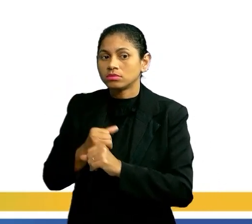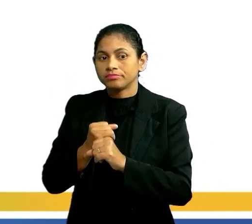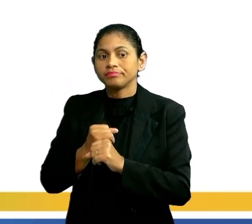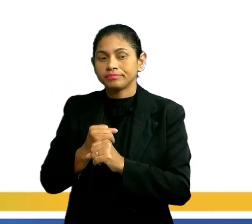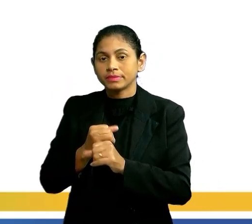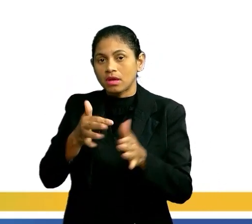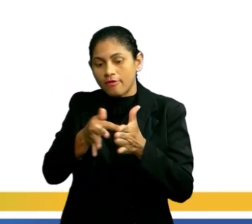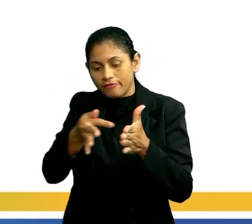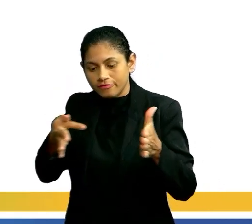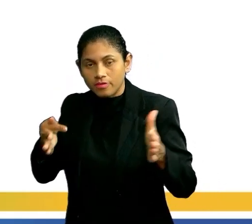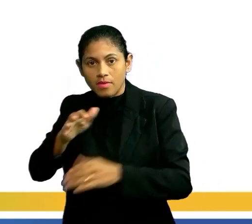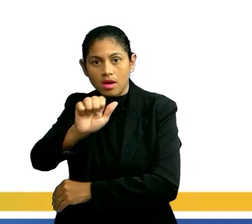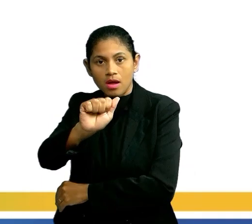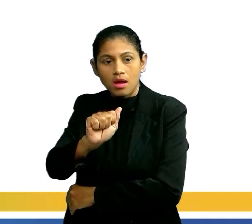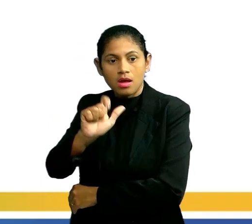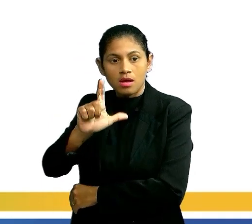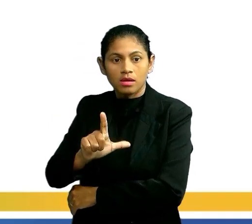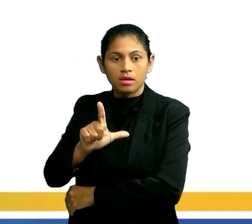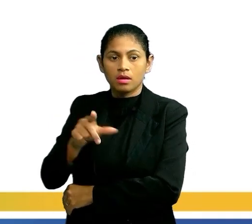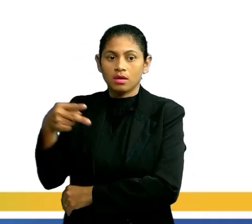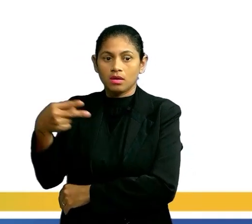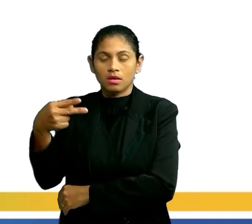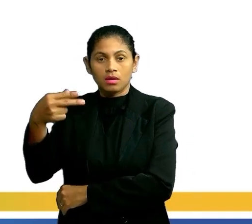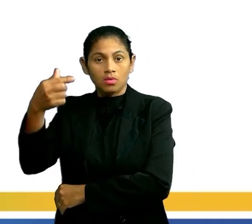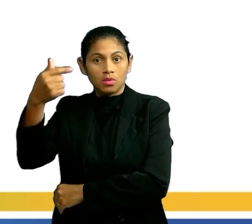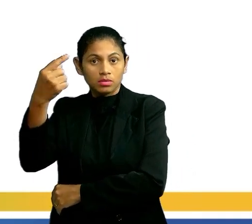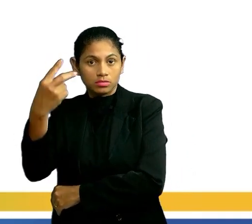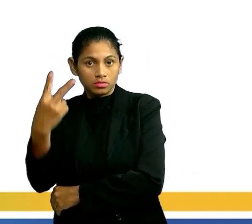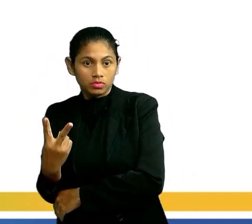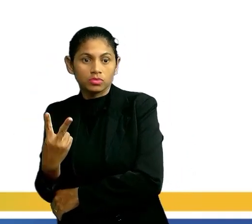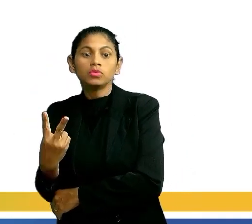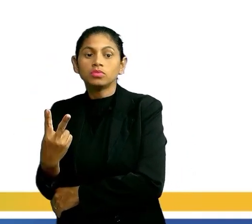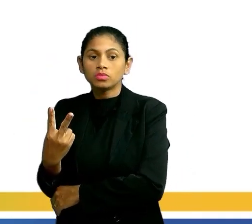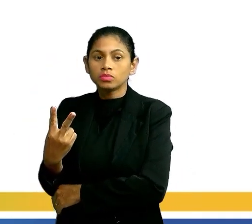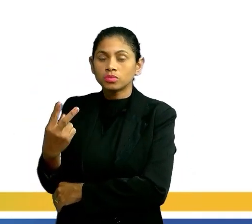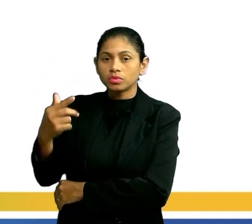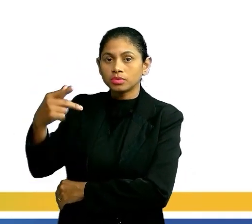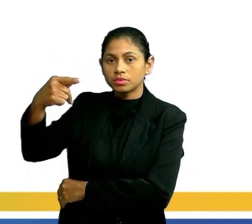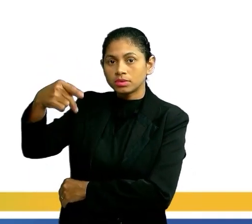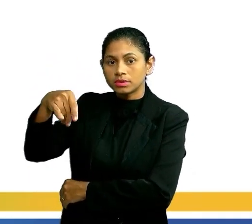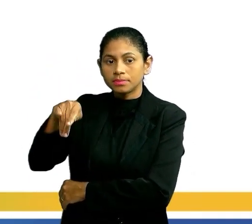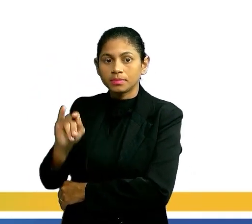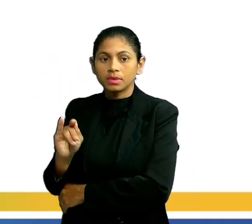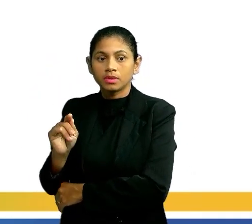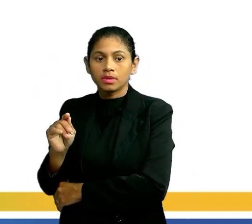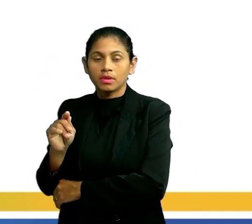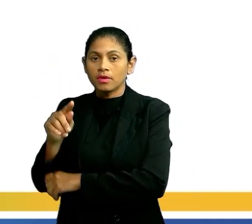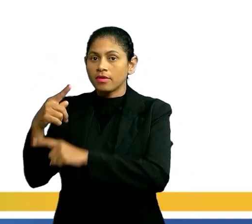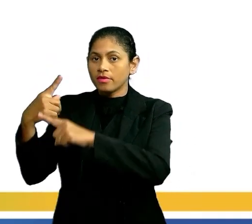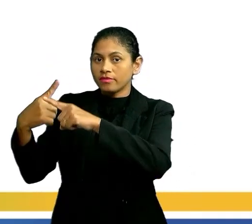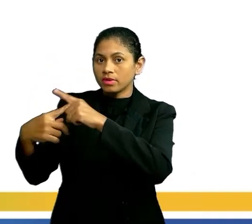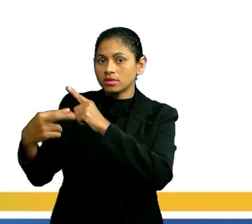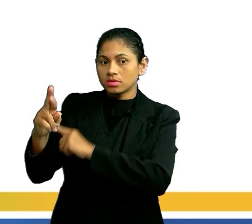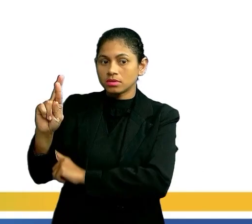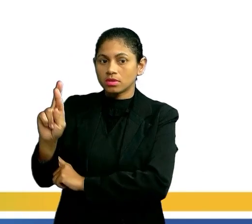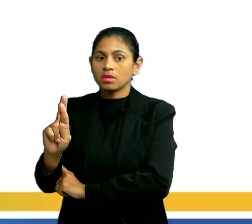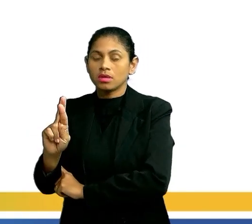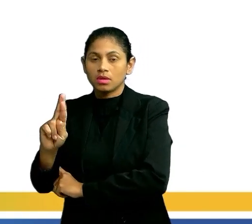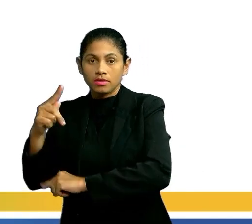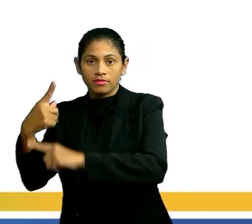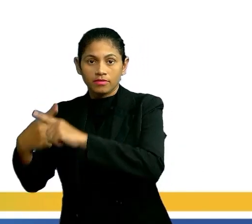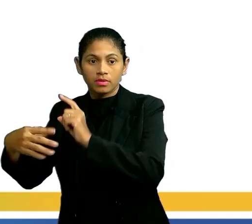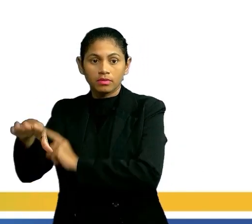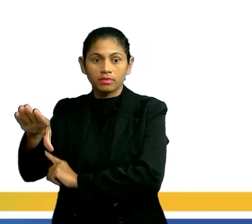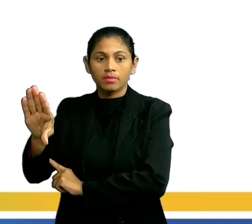vezes r vezes h, que é justamente a questão para que você possa memorizar do retângulo formado. Como